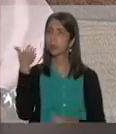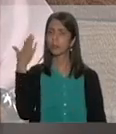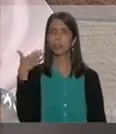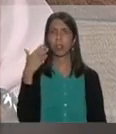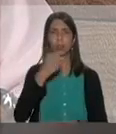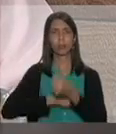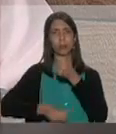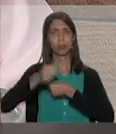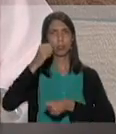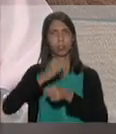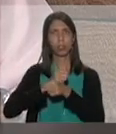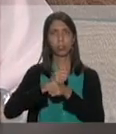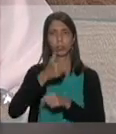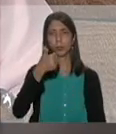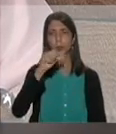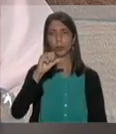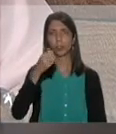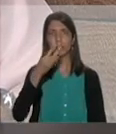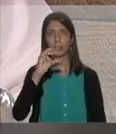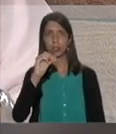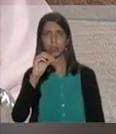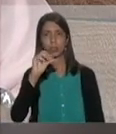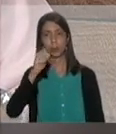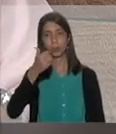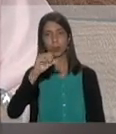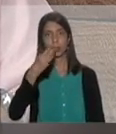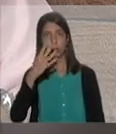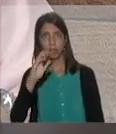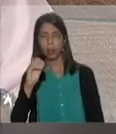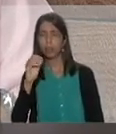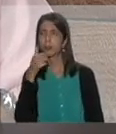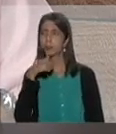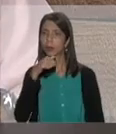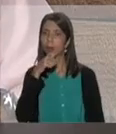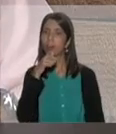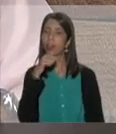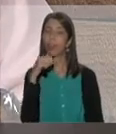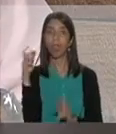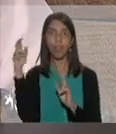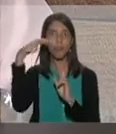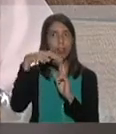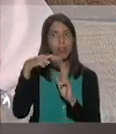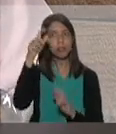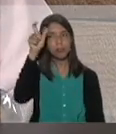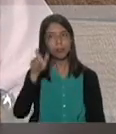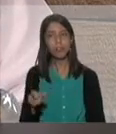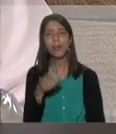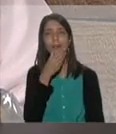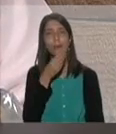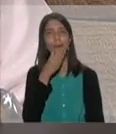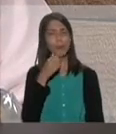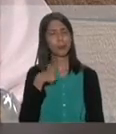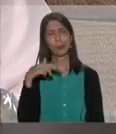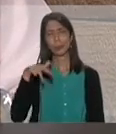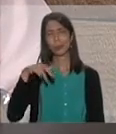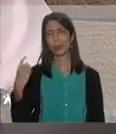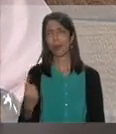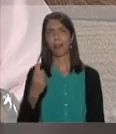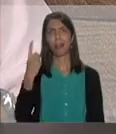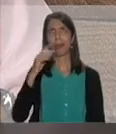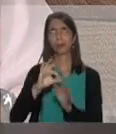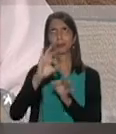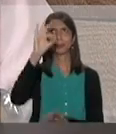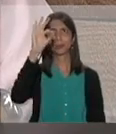símbolo sexual da década de 30, 40, né? E minha mãe, então, tinha como referência o Rodolfo Valentino. Eu jamais